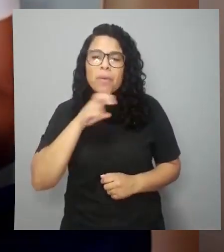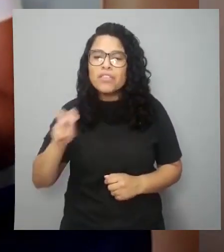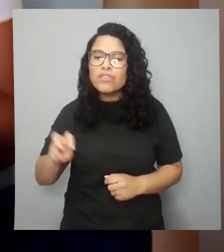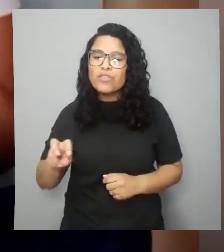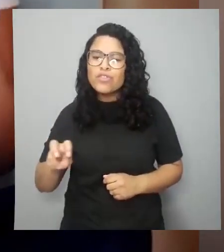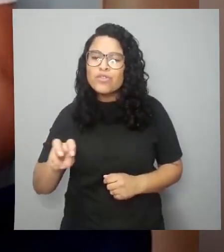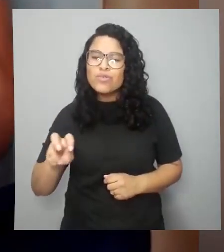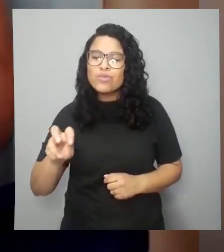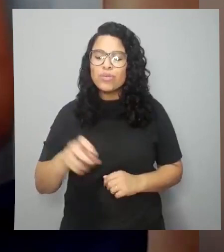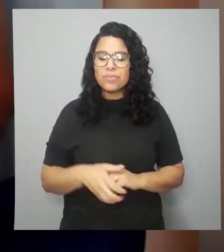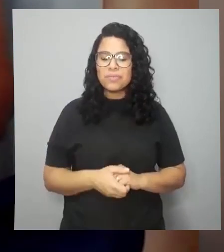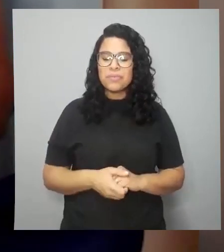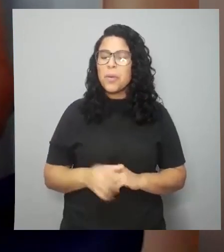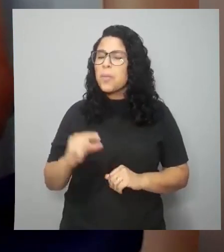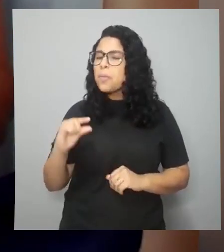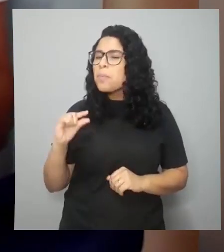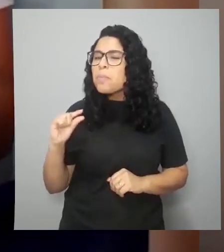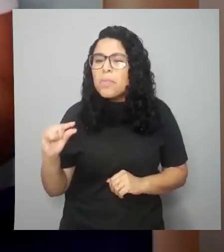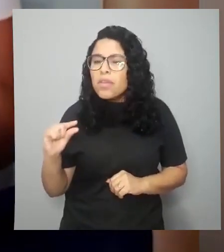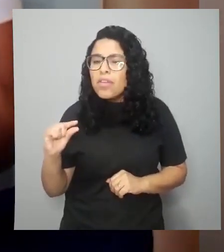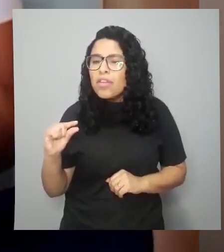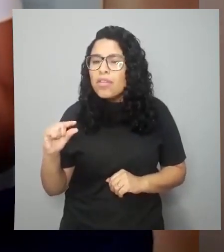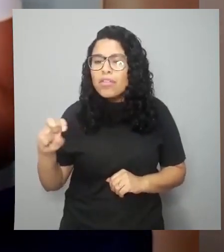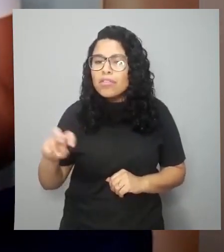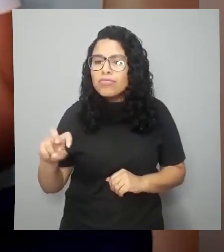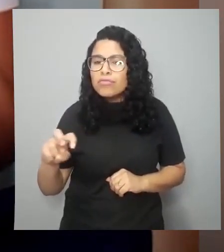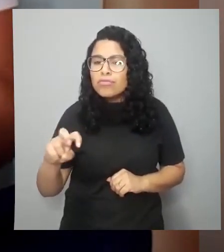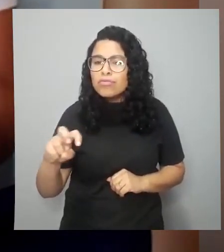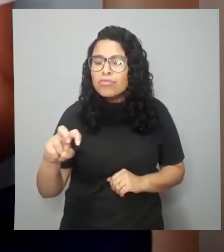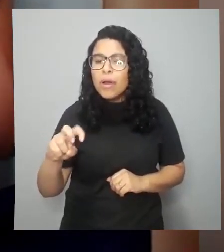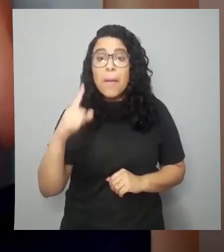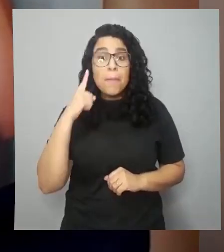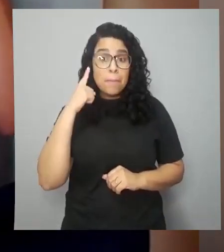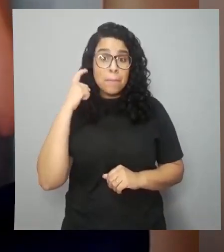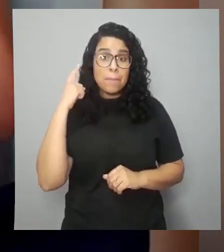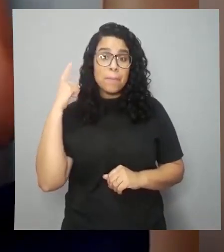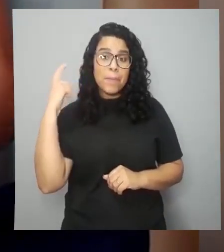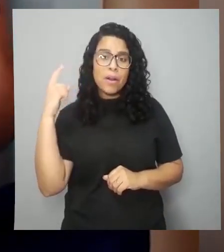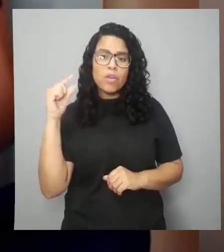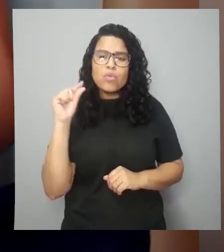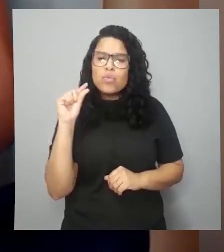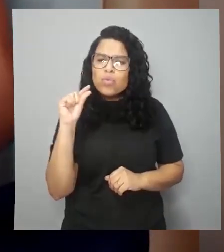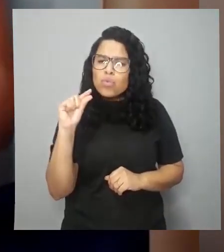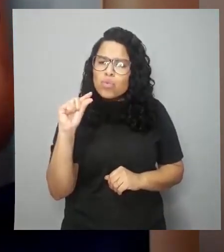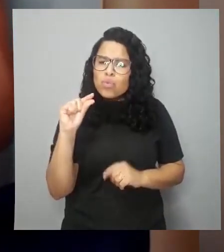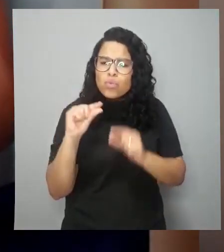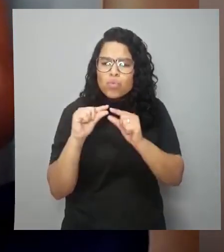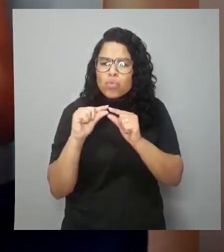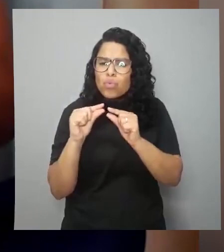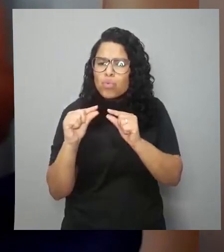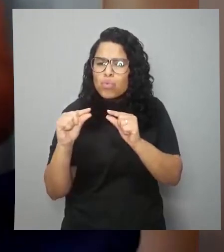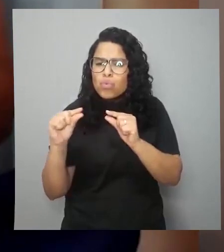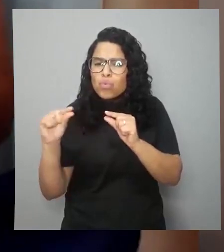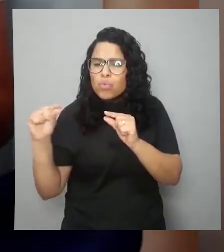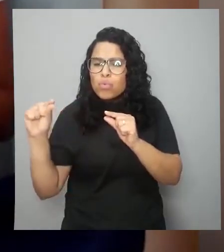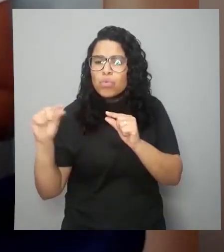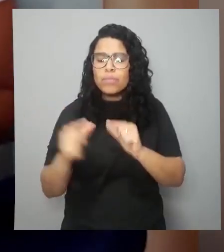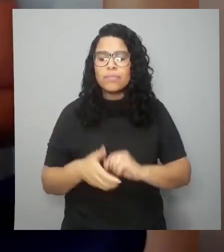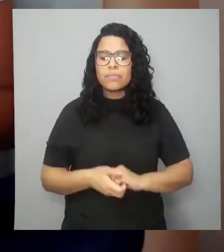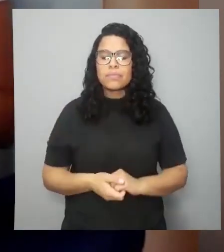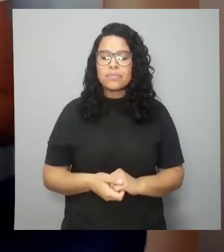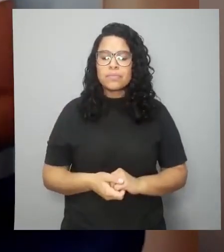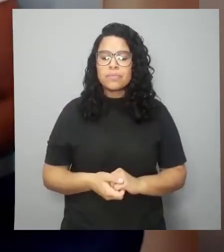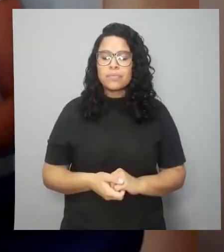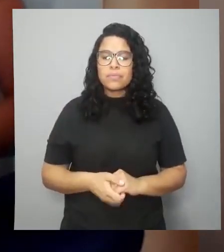uma cobrinha filhotinha, ou seja, o barulho tem que ser bem baixinho de cobrinha.